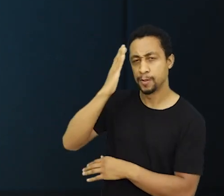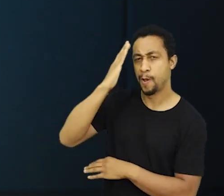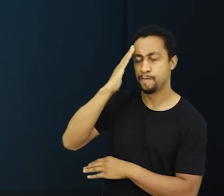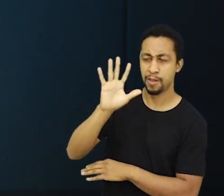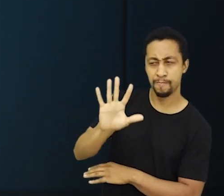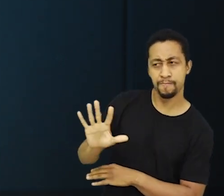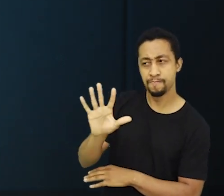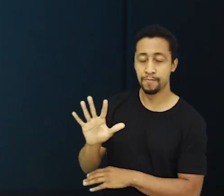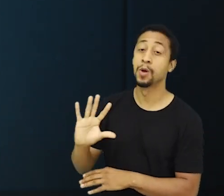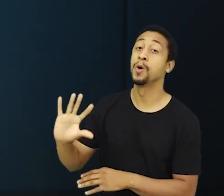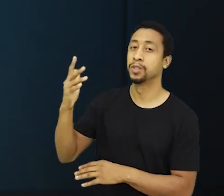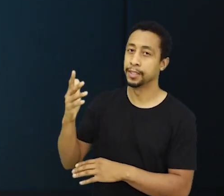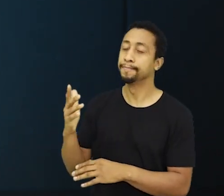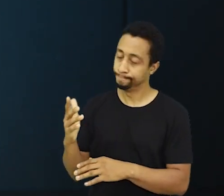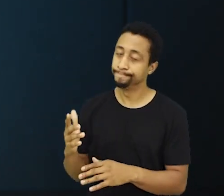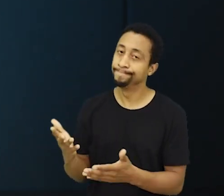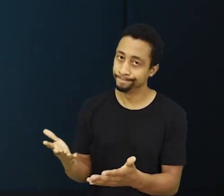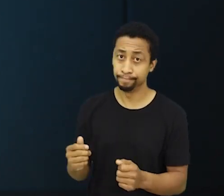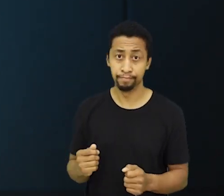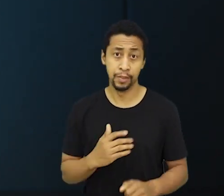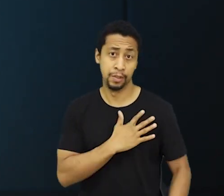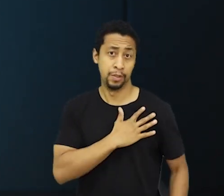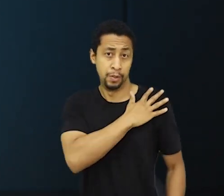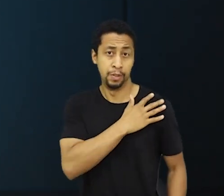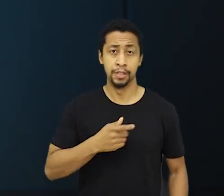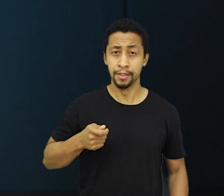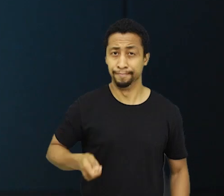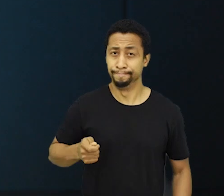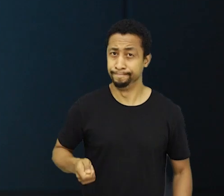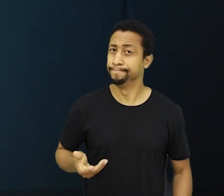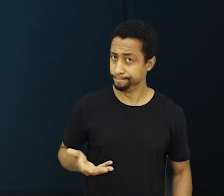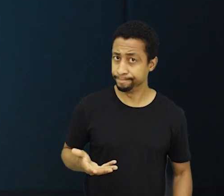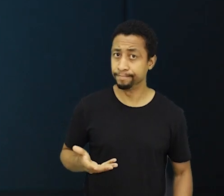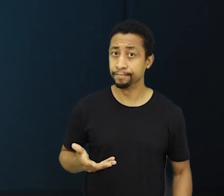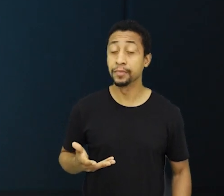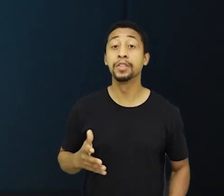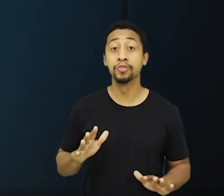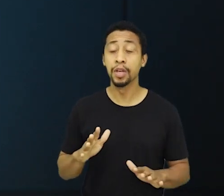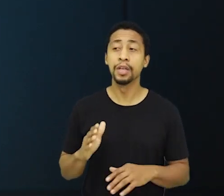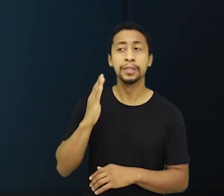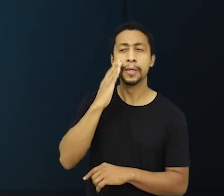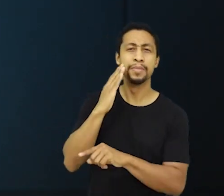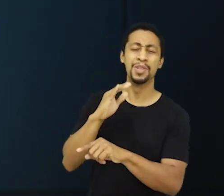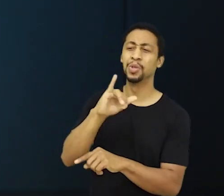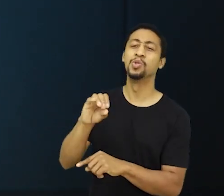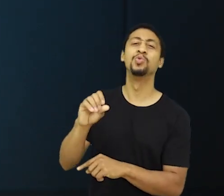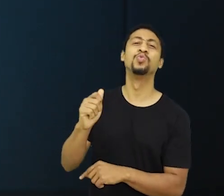achavam, quer dizer, a ditadura militar entendeu que o Dr. João não tinha nada a